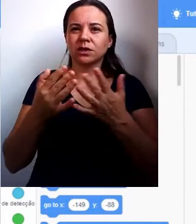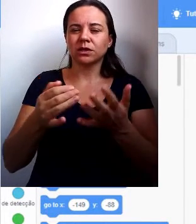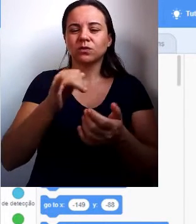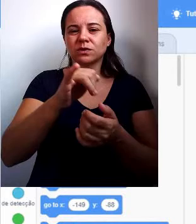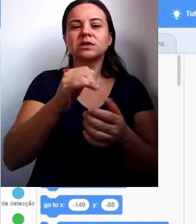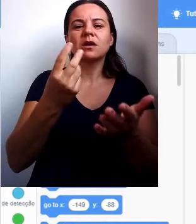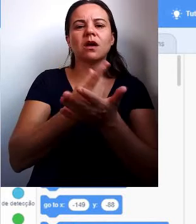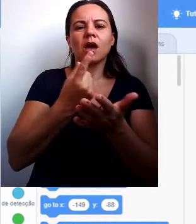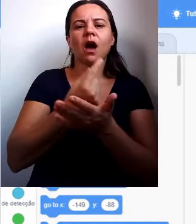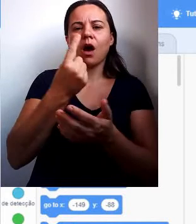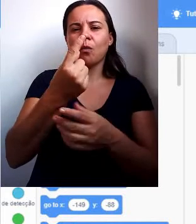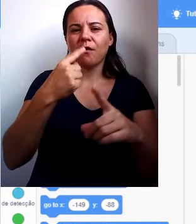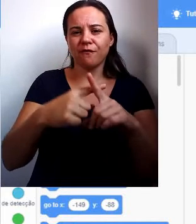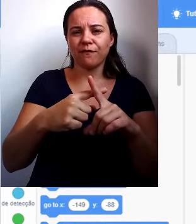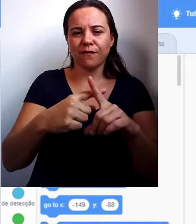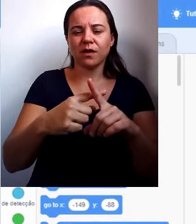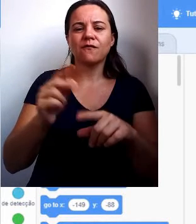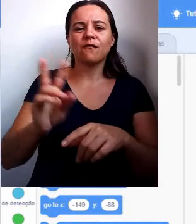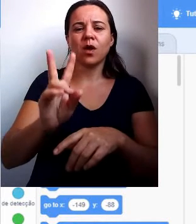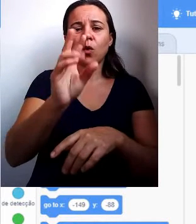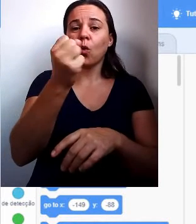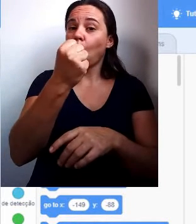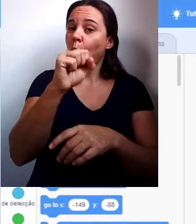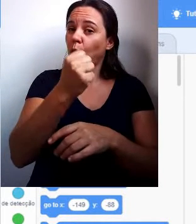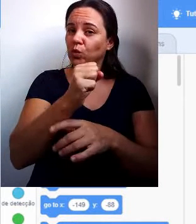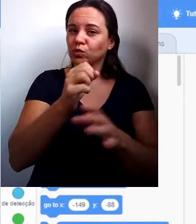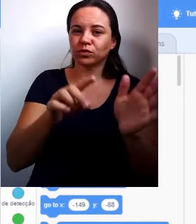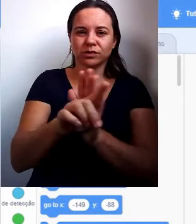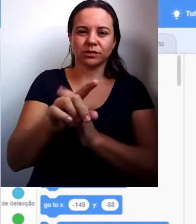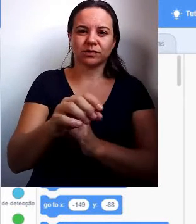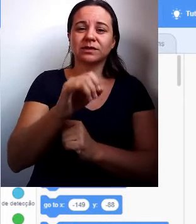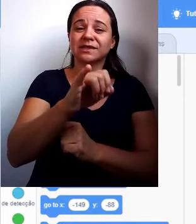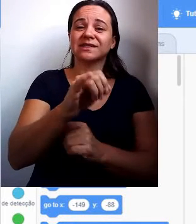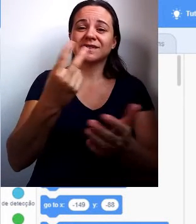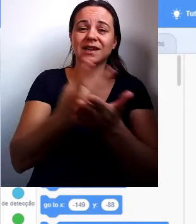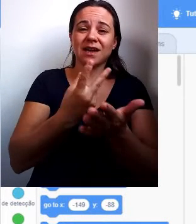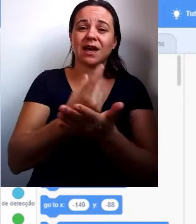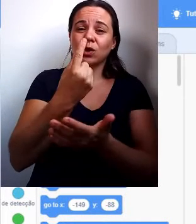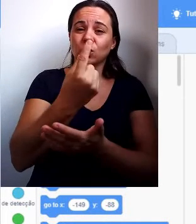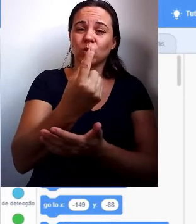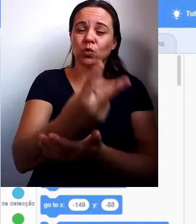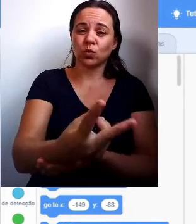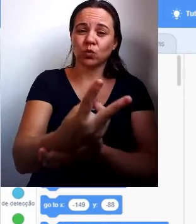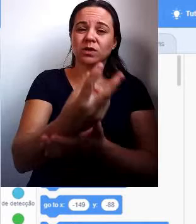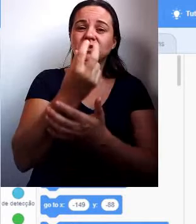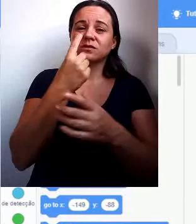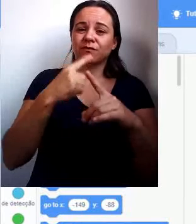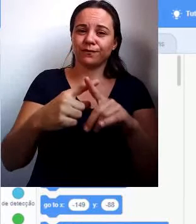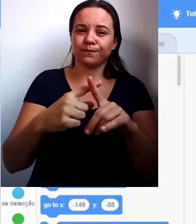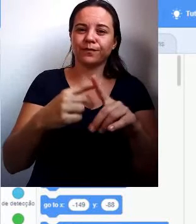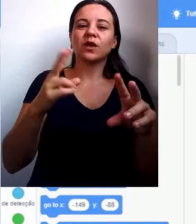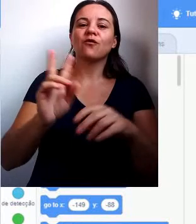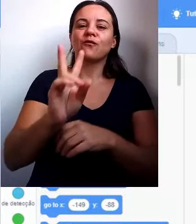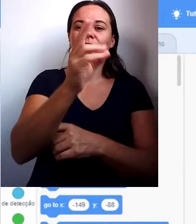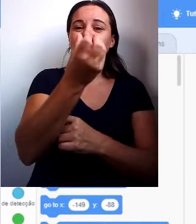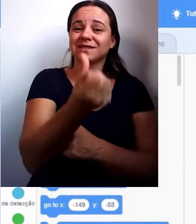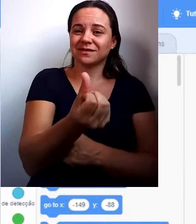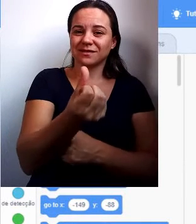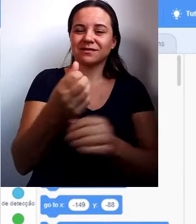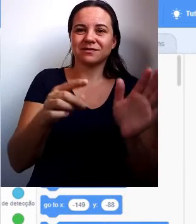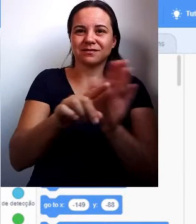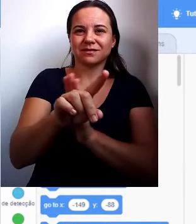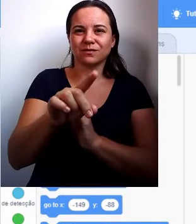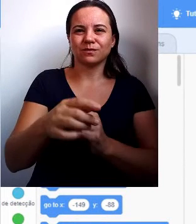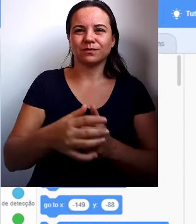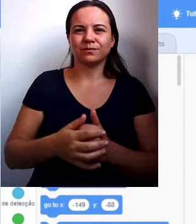você errar uma vez, vale 8 a questão quando você acertar. Se você errar 2 vezes, vai valer 6. E aqui ele